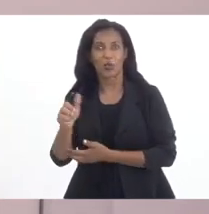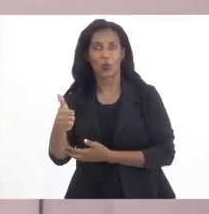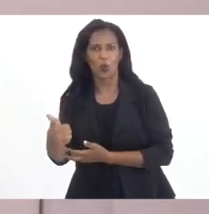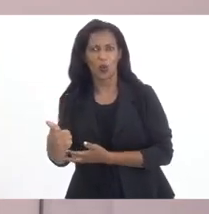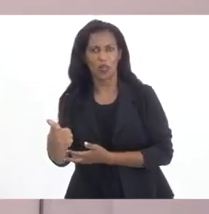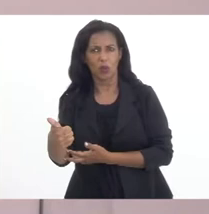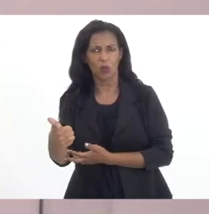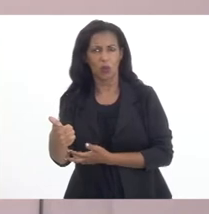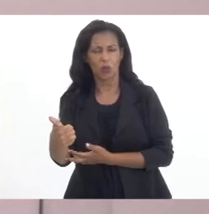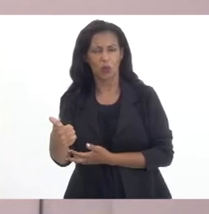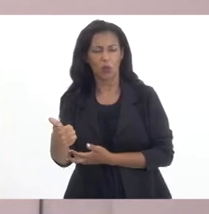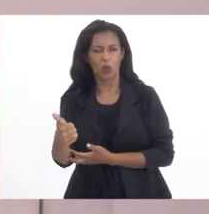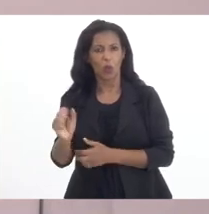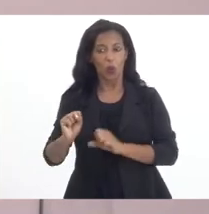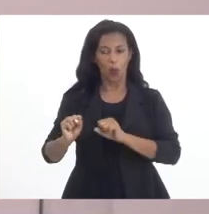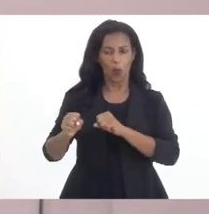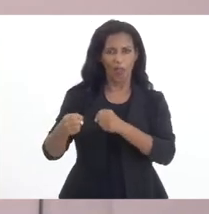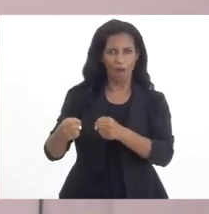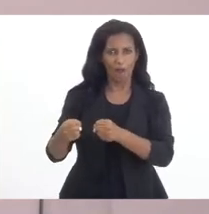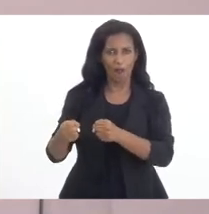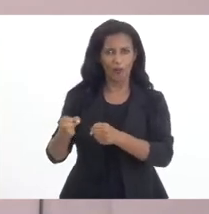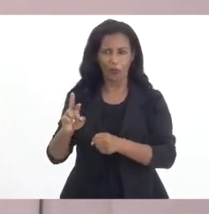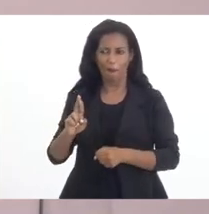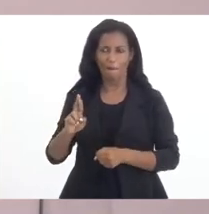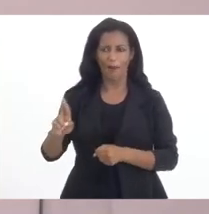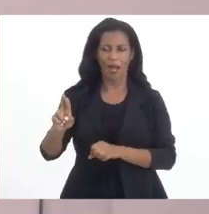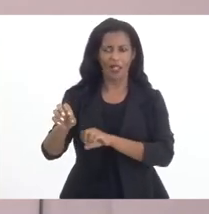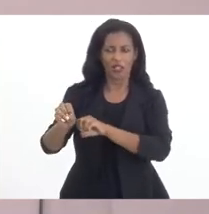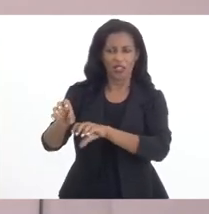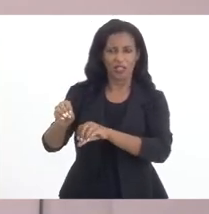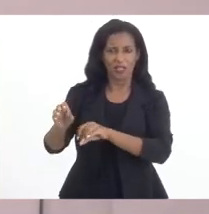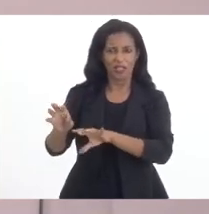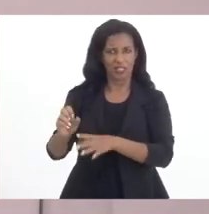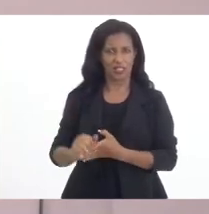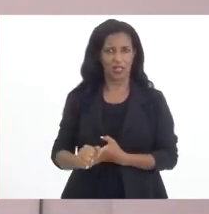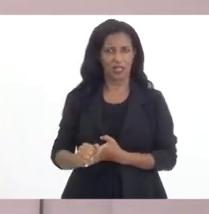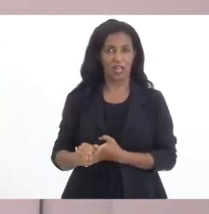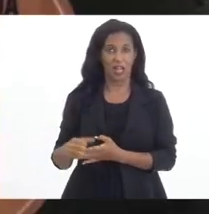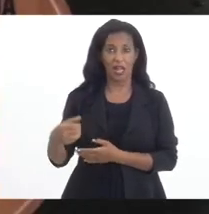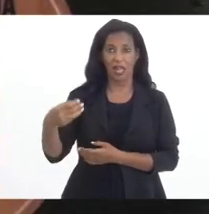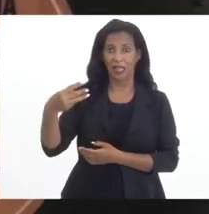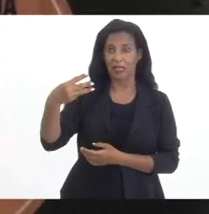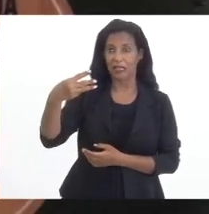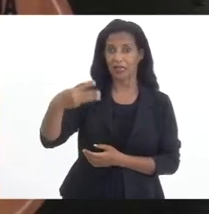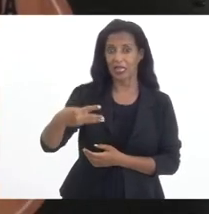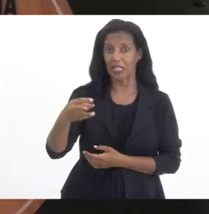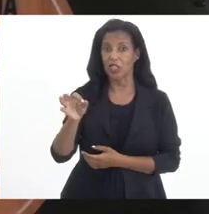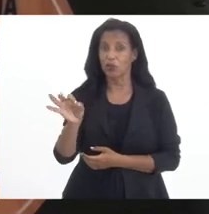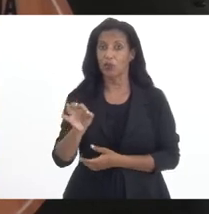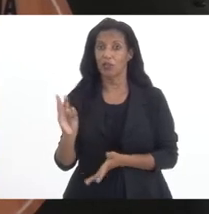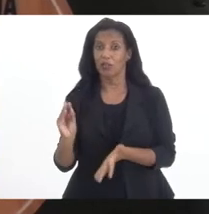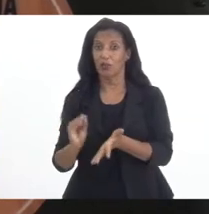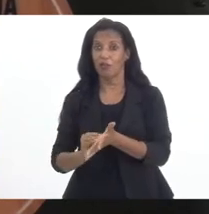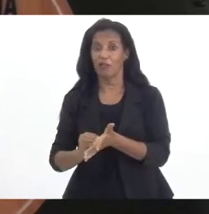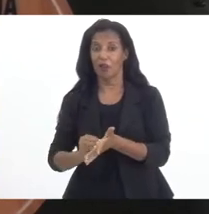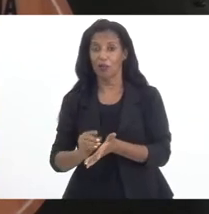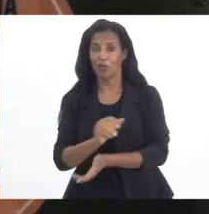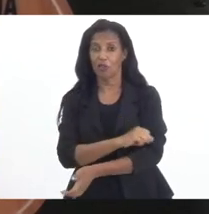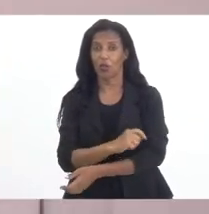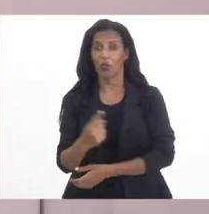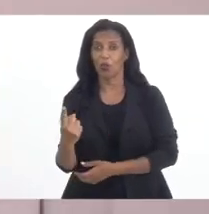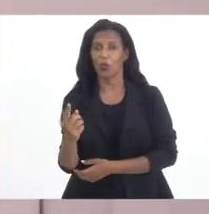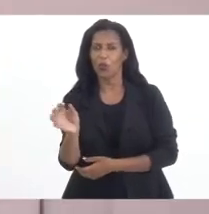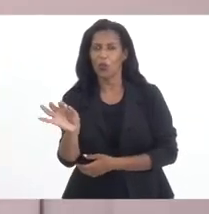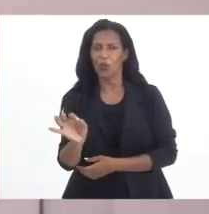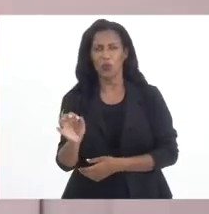51%. Com esse reforço escolar, a repetência caiu para 3% e a evasão para 1%. Ou